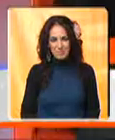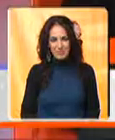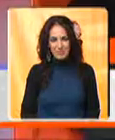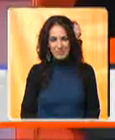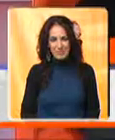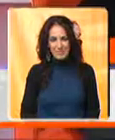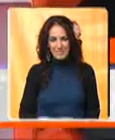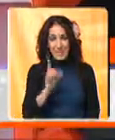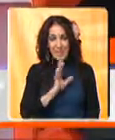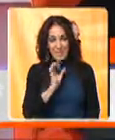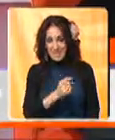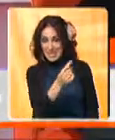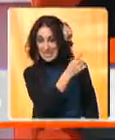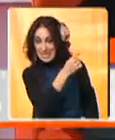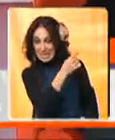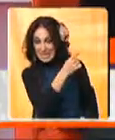Então, a filhota está ali.